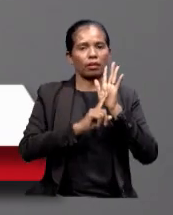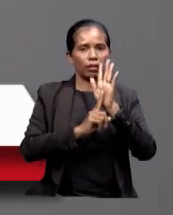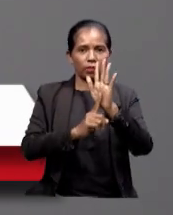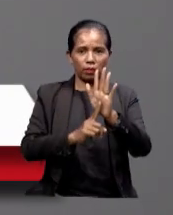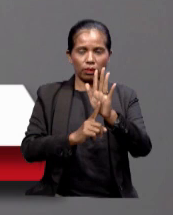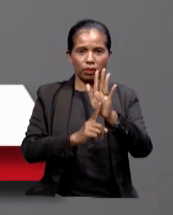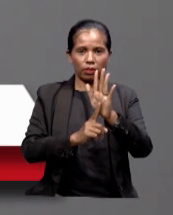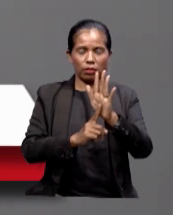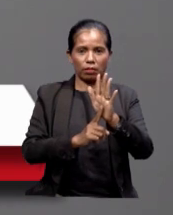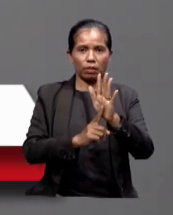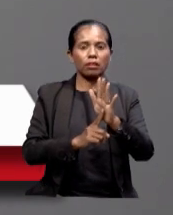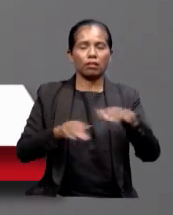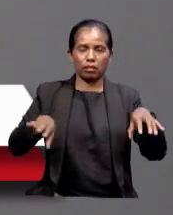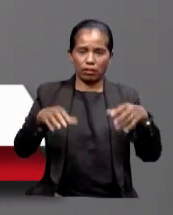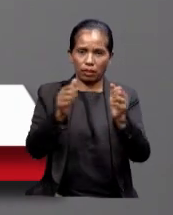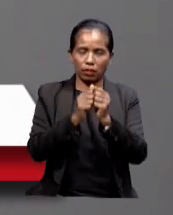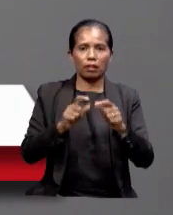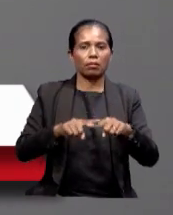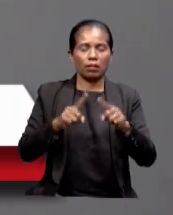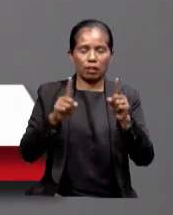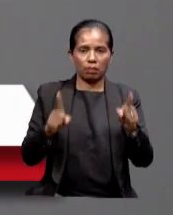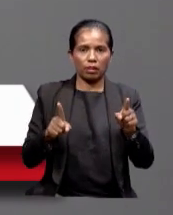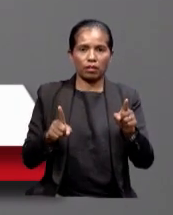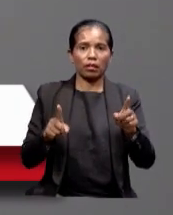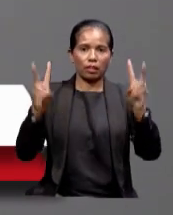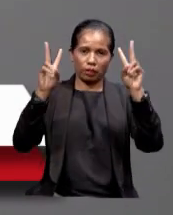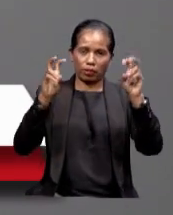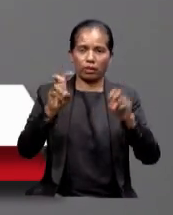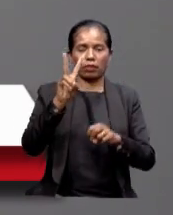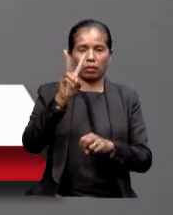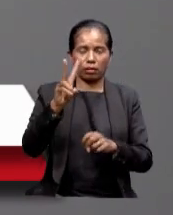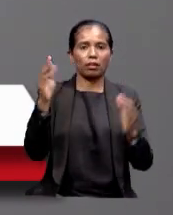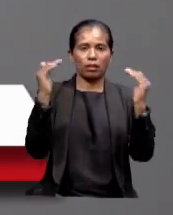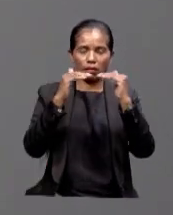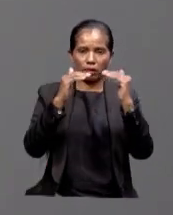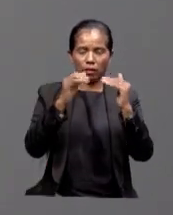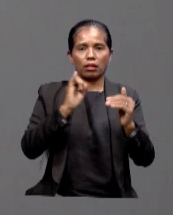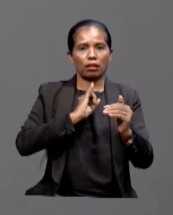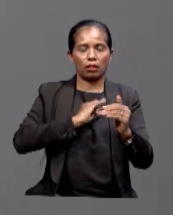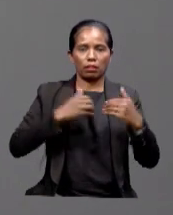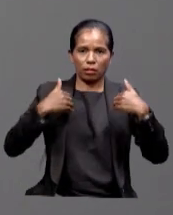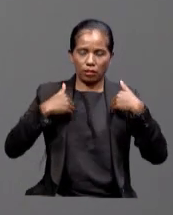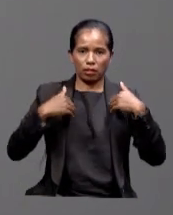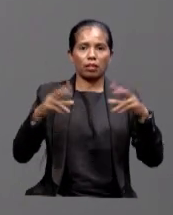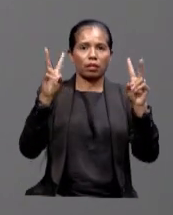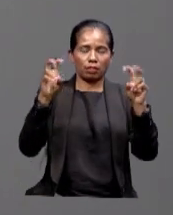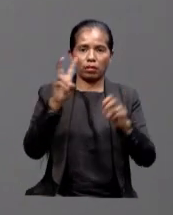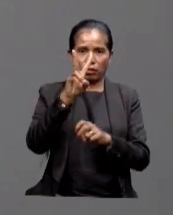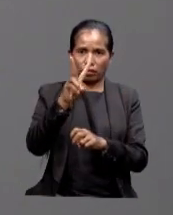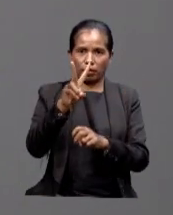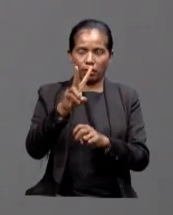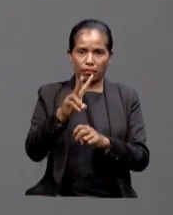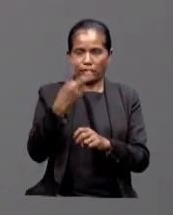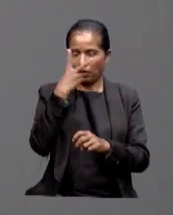solidariedade. Mas veio, ponto Ruan, se ia encontro do Uni, ao ia ponto Ruan, onde ia ida,